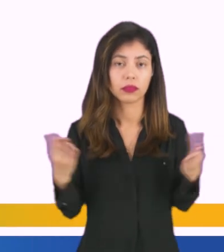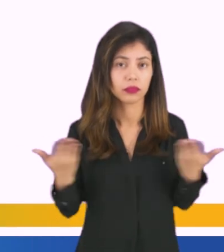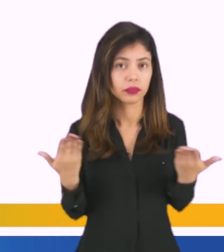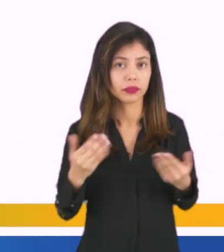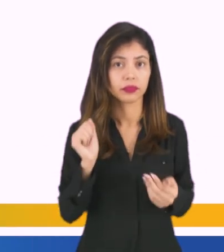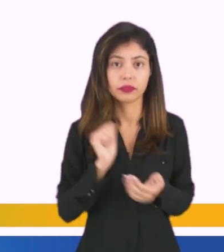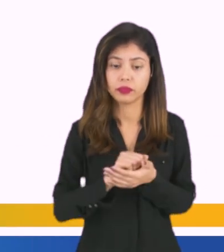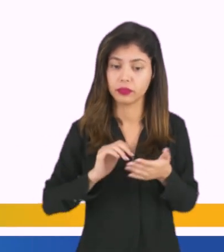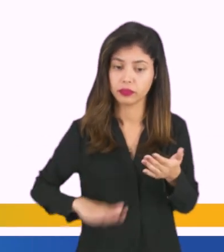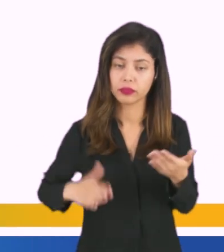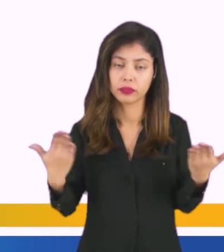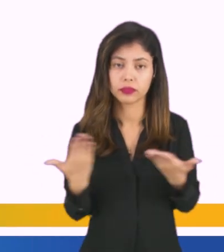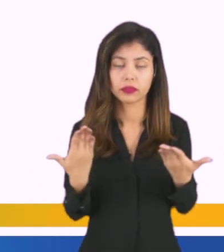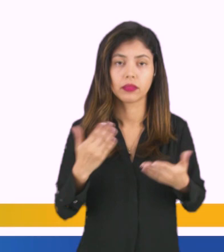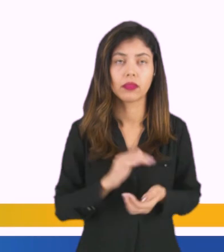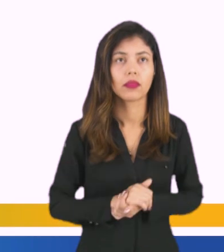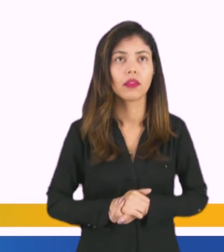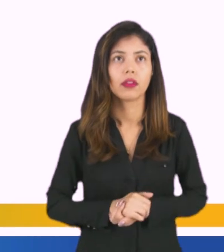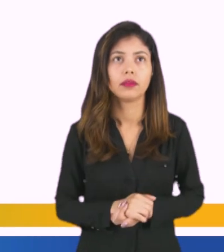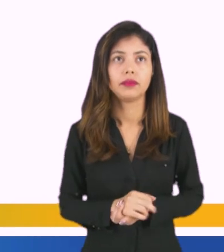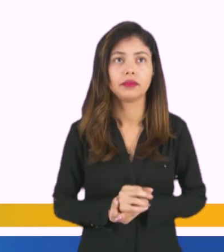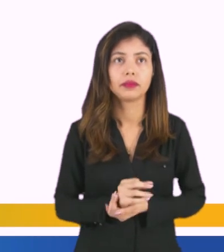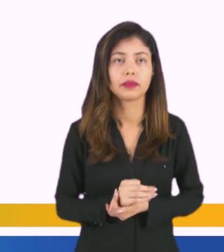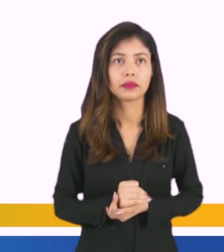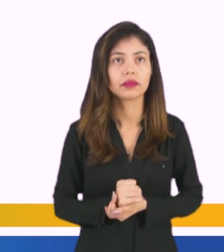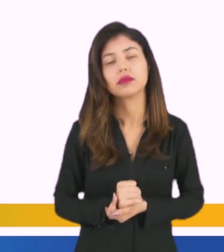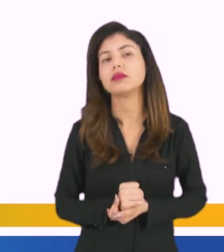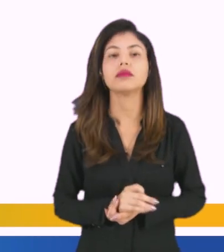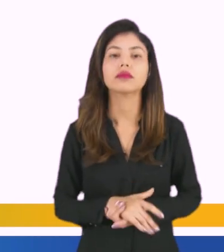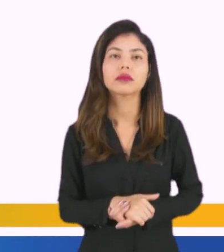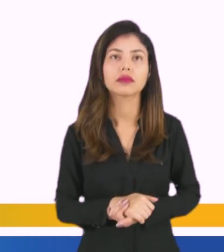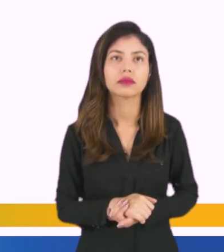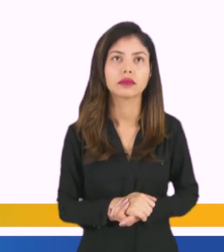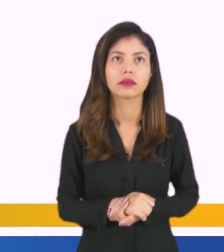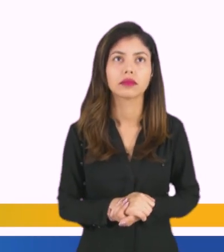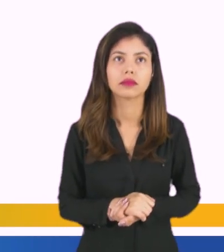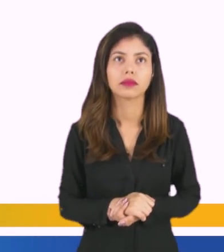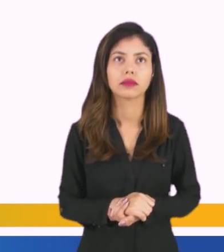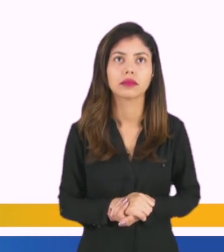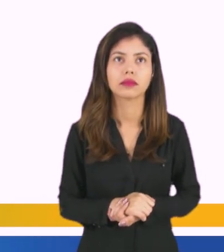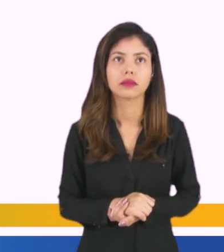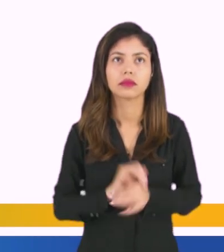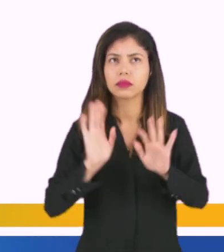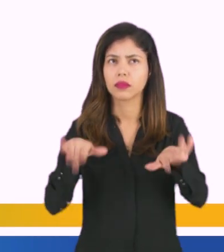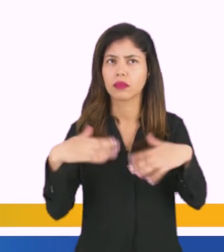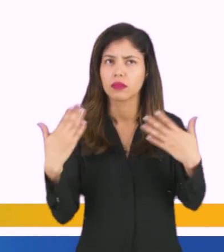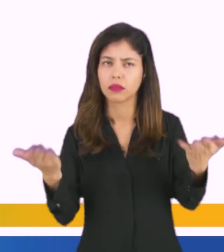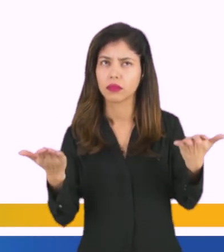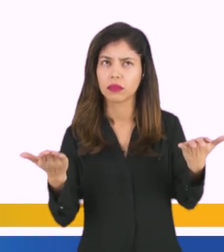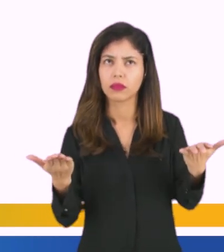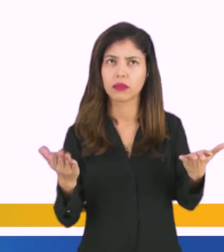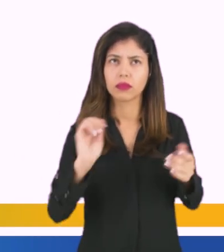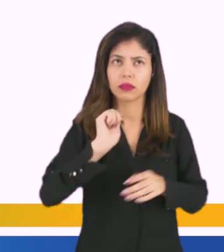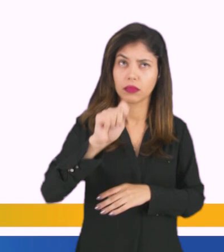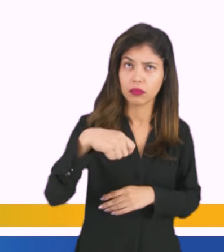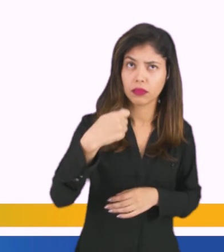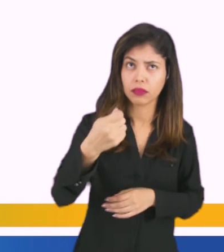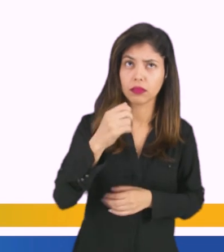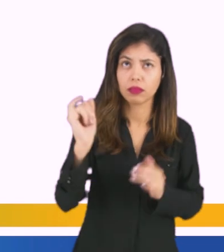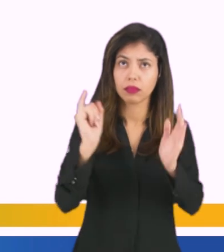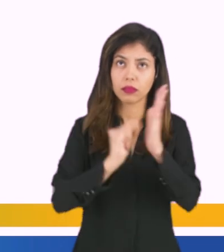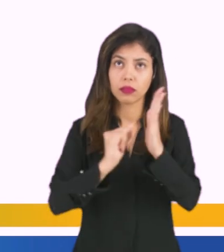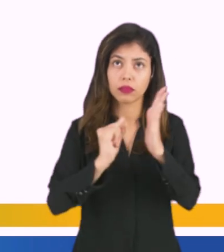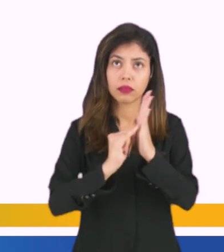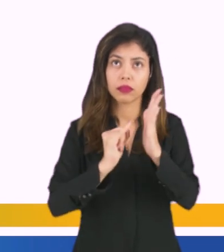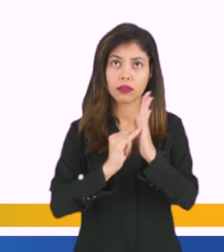gente vai para o nosso exercitando. E aí eu trago para vocês qual seria a sigla do nome da instituição